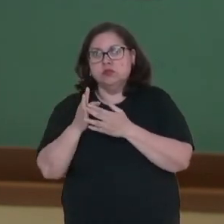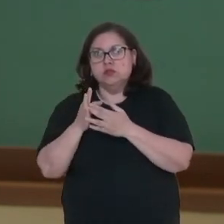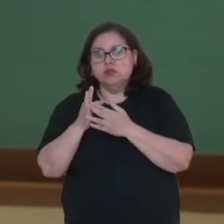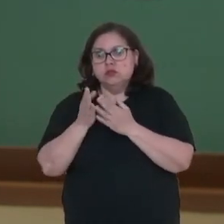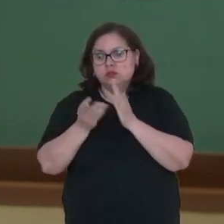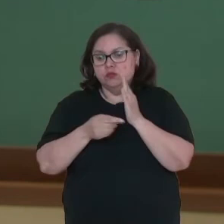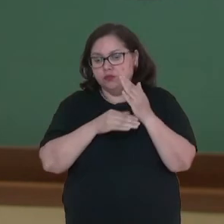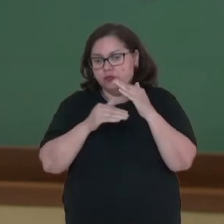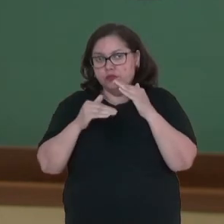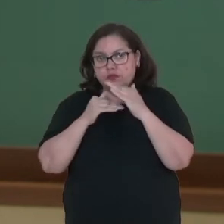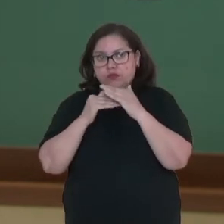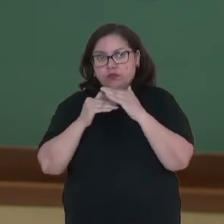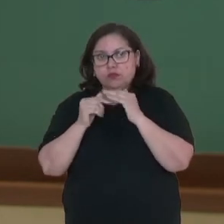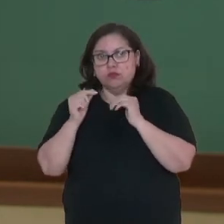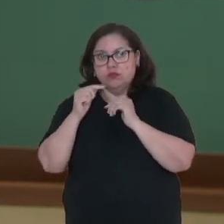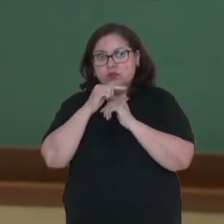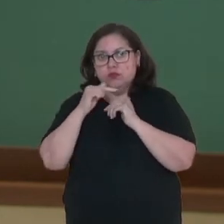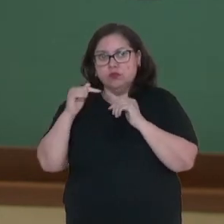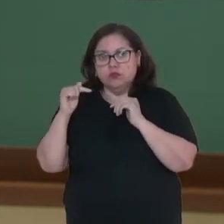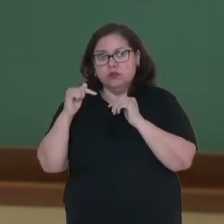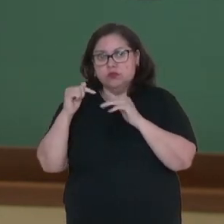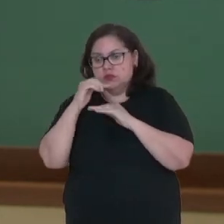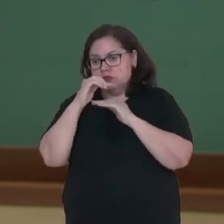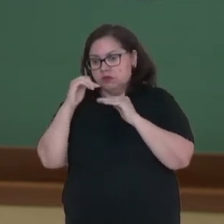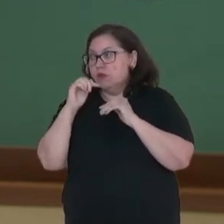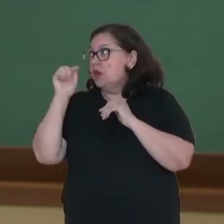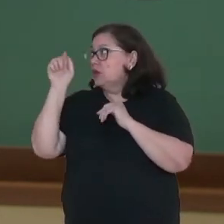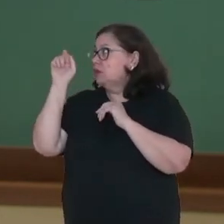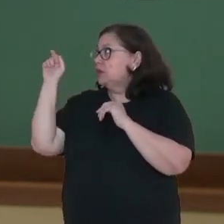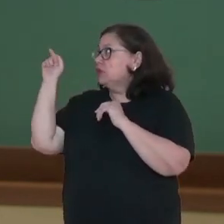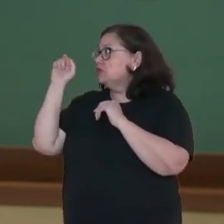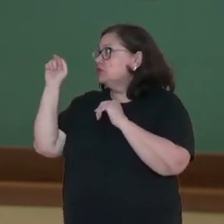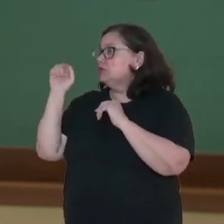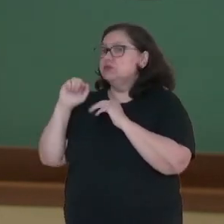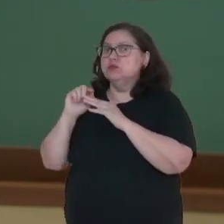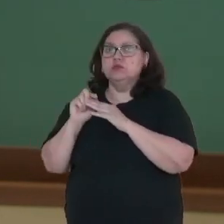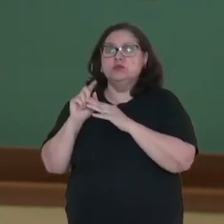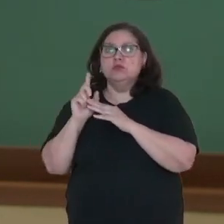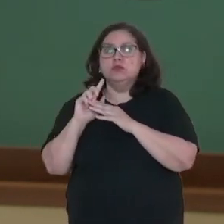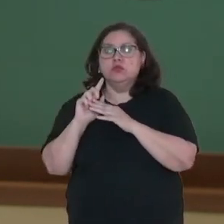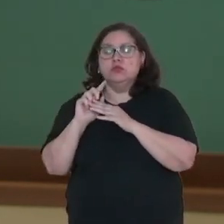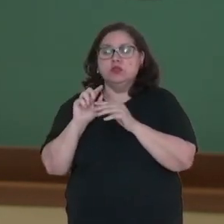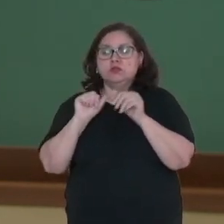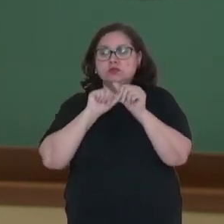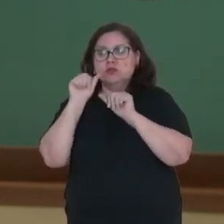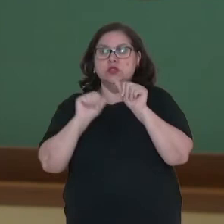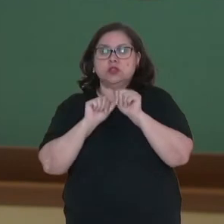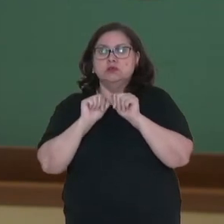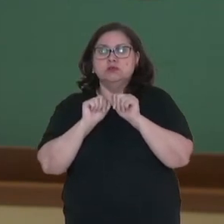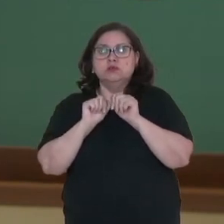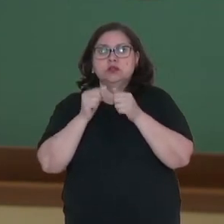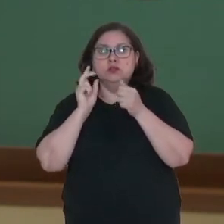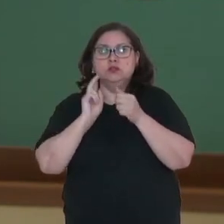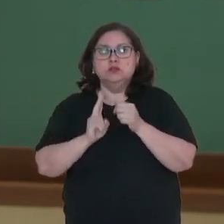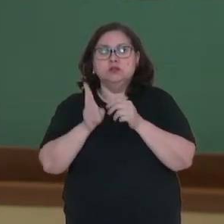de fundo, esse precipitado aqui, ele não vai se alterar, porque